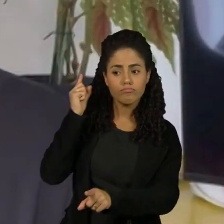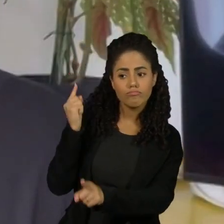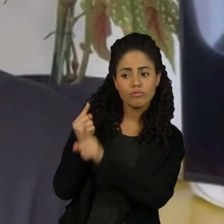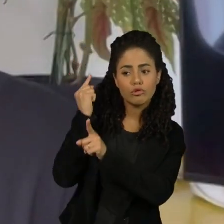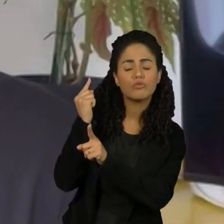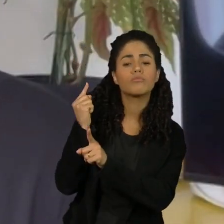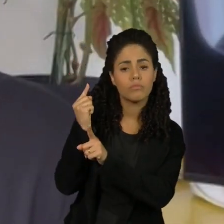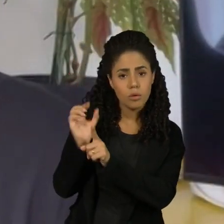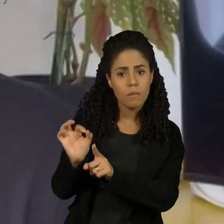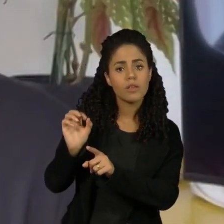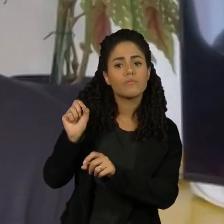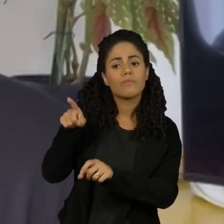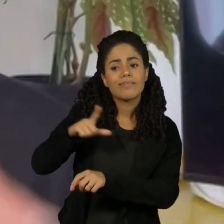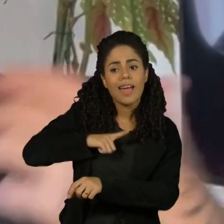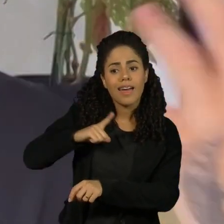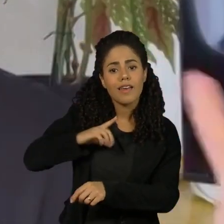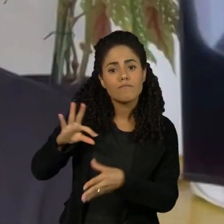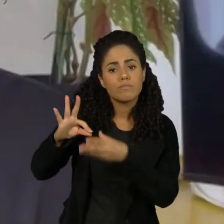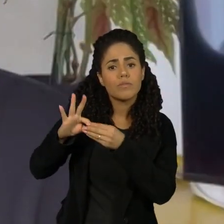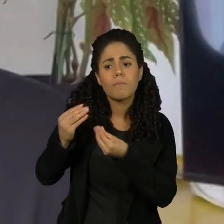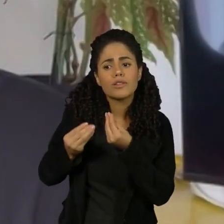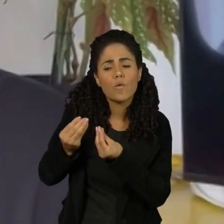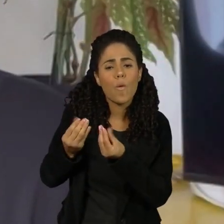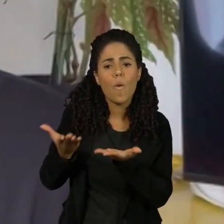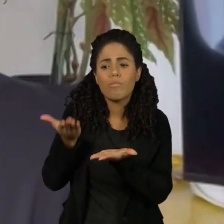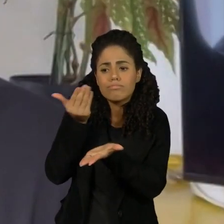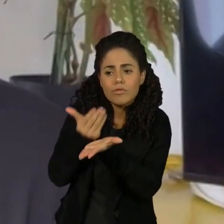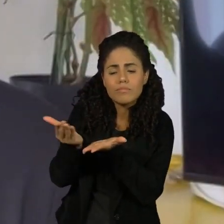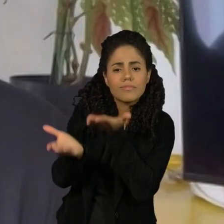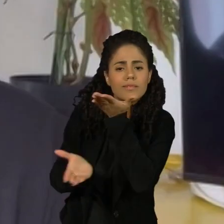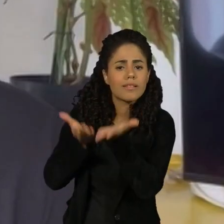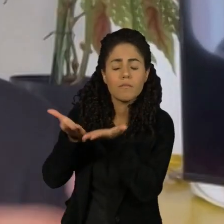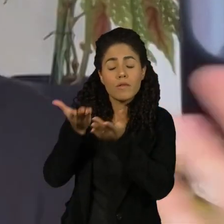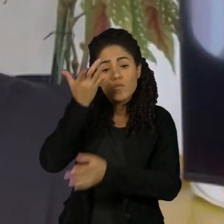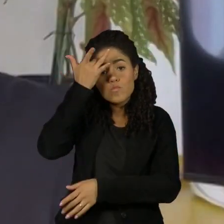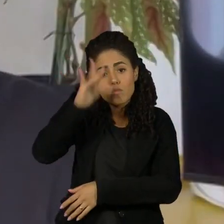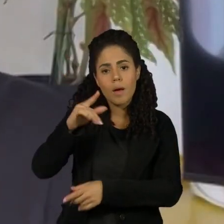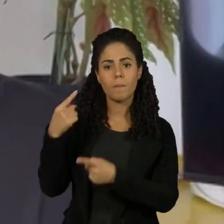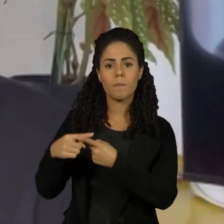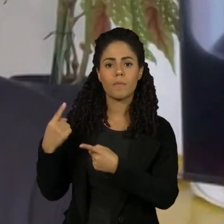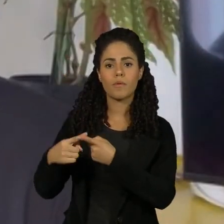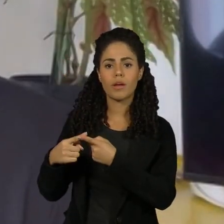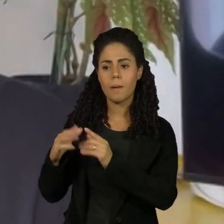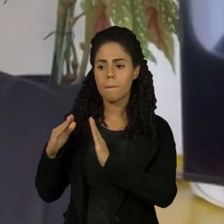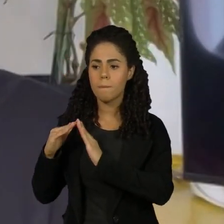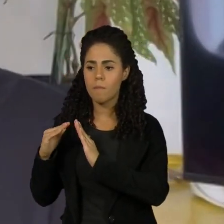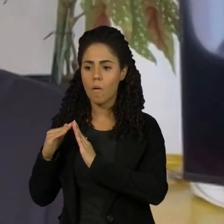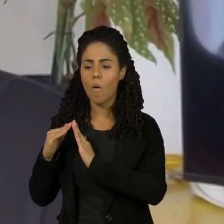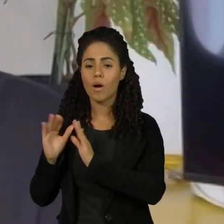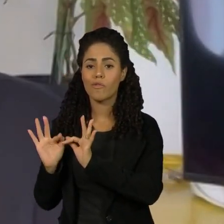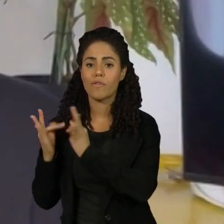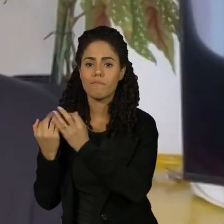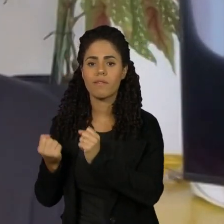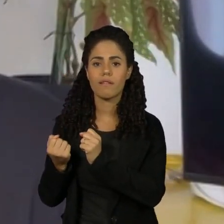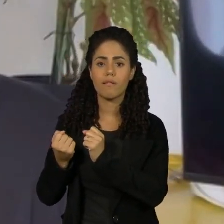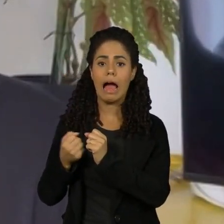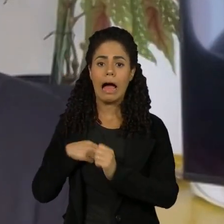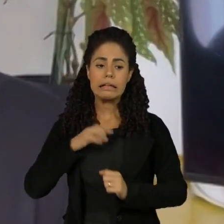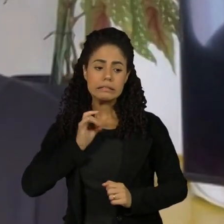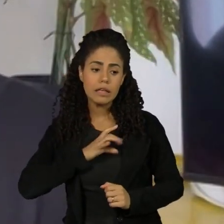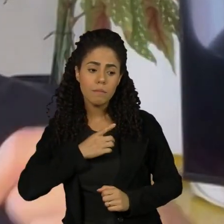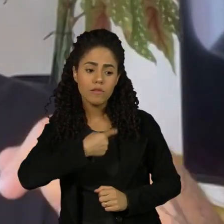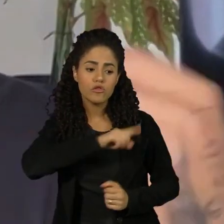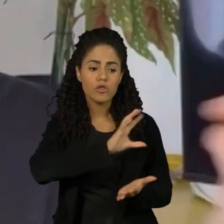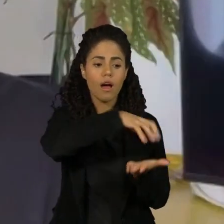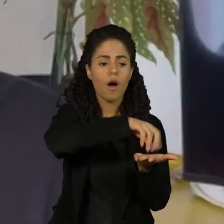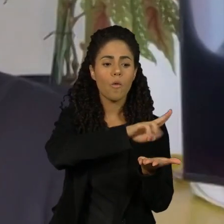vivem com HIV, mas não sabem como iniciar o tratamento, porque não moram sozinhas, porque tem medo de ir no posto de saúde